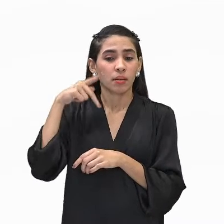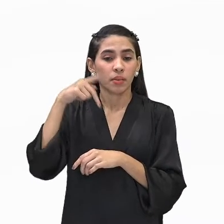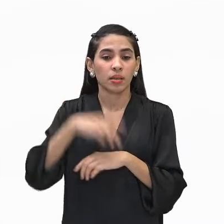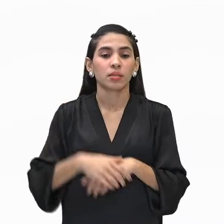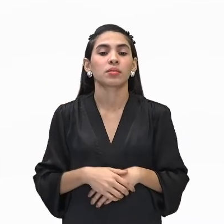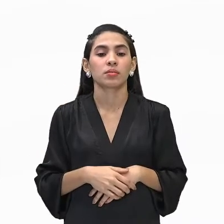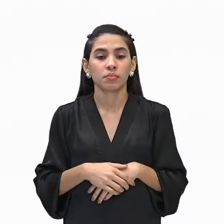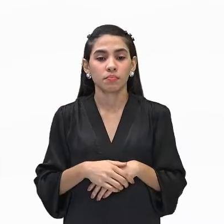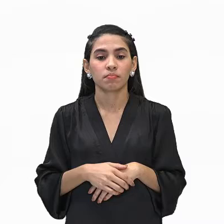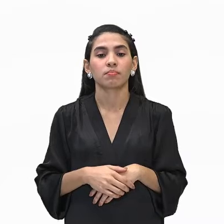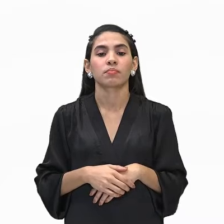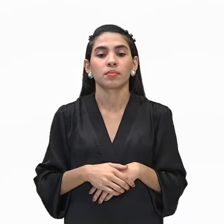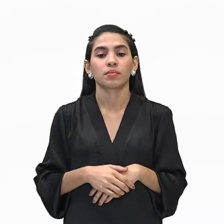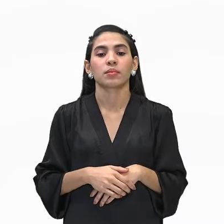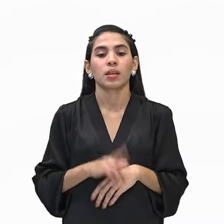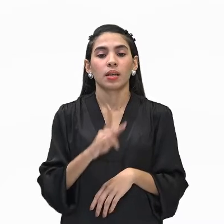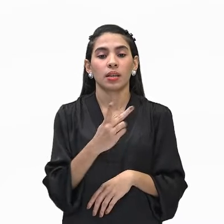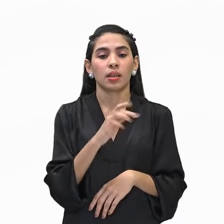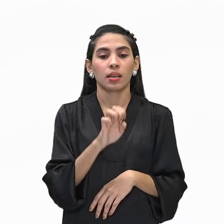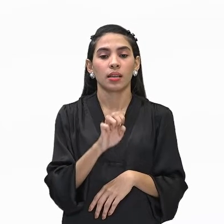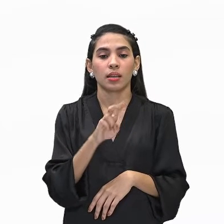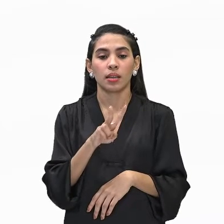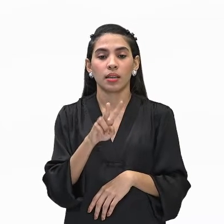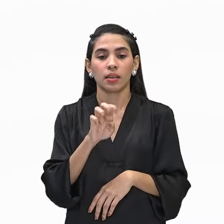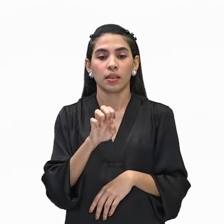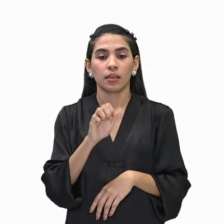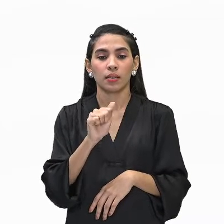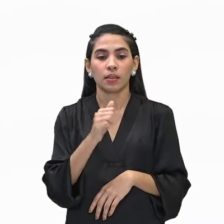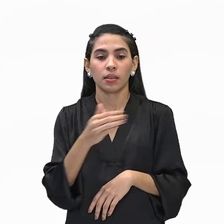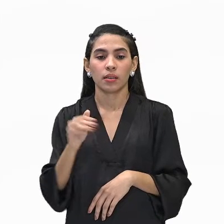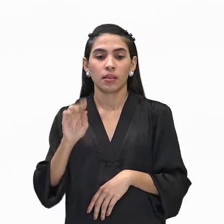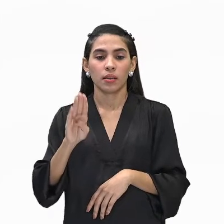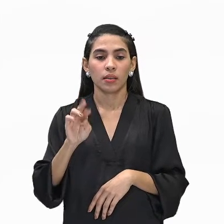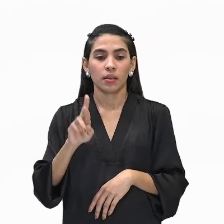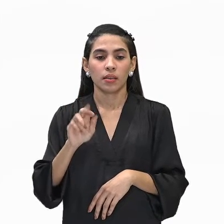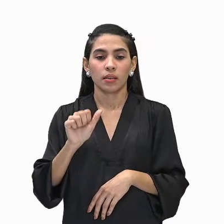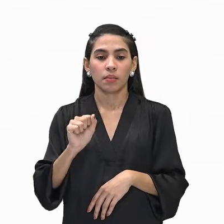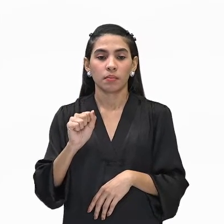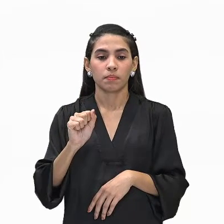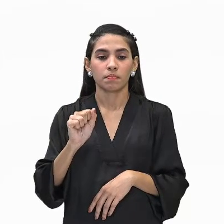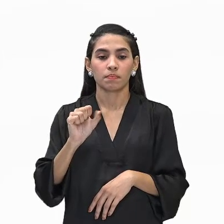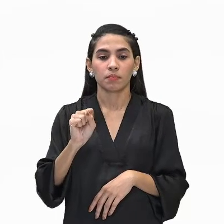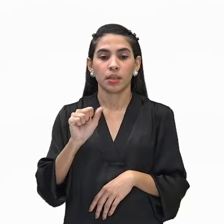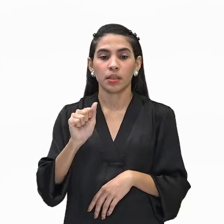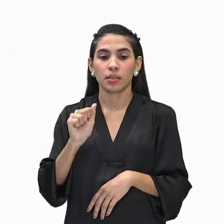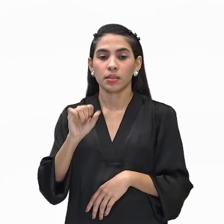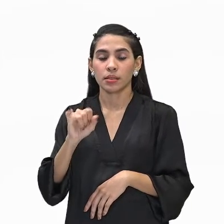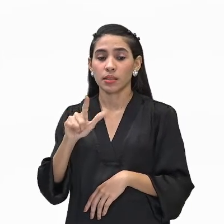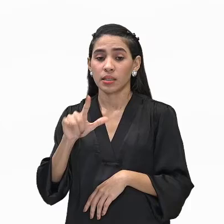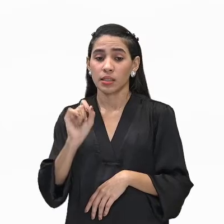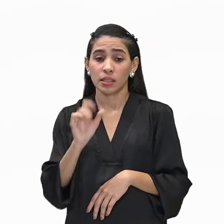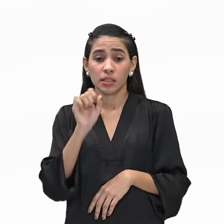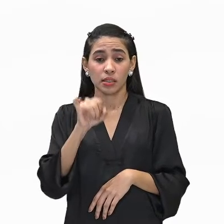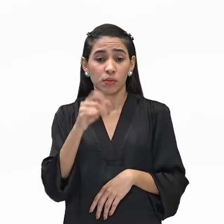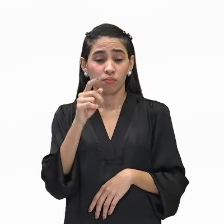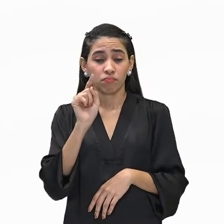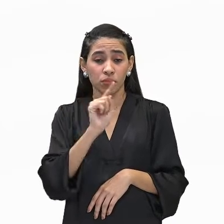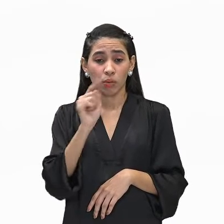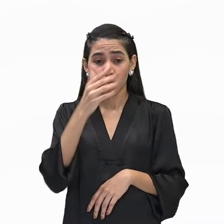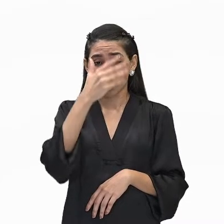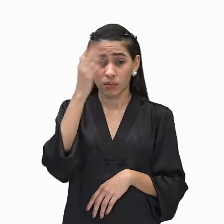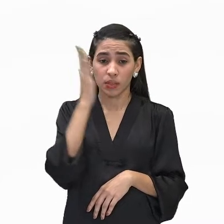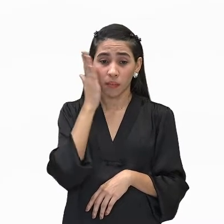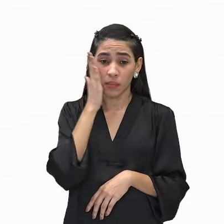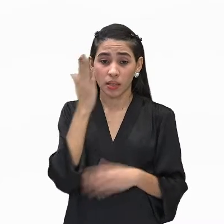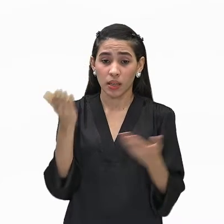da Hevea brasiliensis, planta nativa de onde o seringueiro extraía o látex. Então, caso você não sabia, agora vai ficar